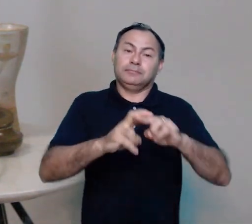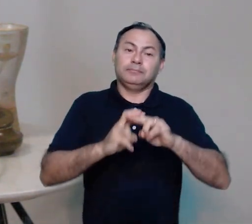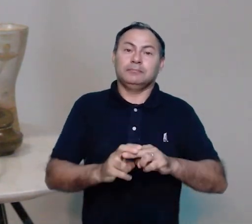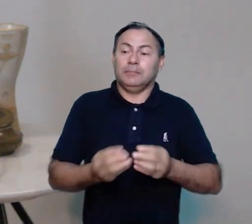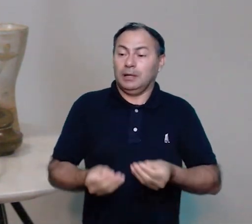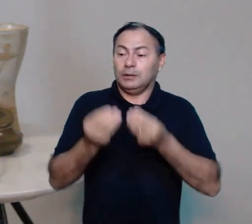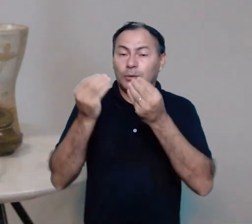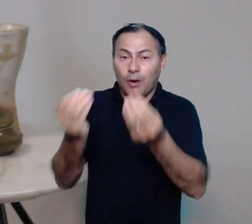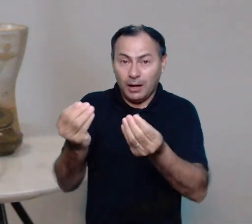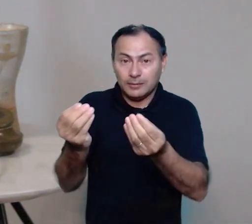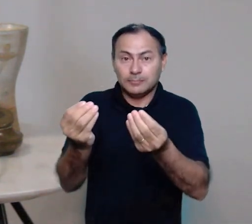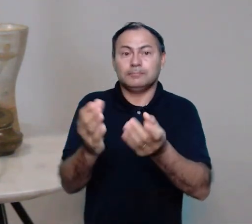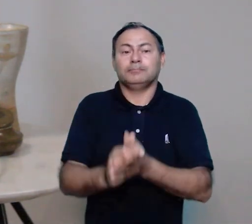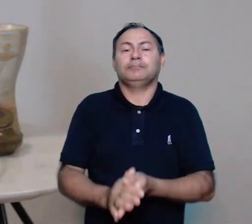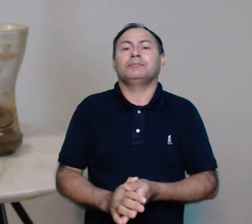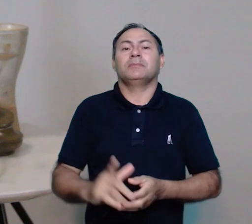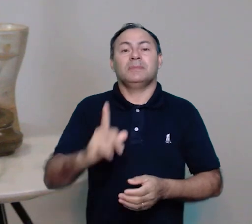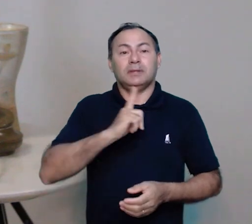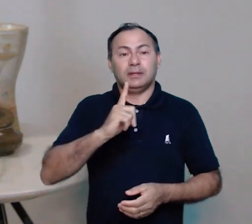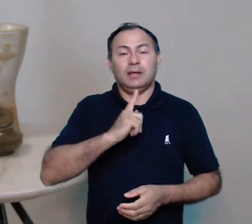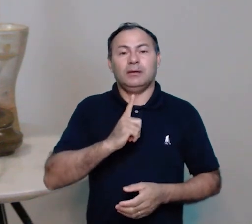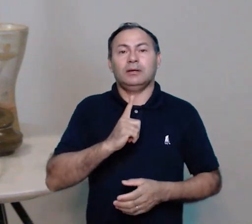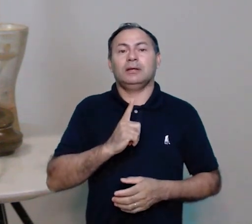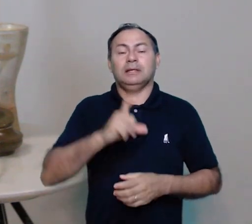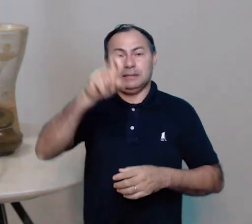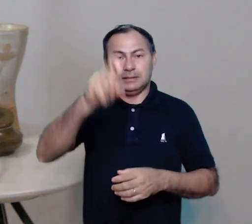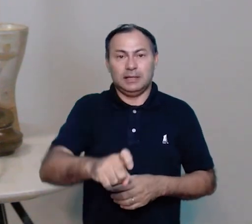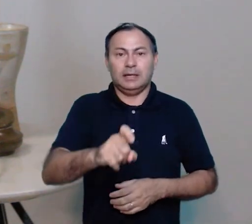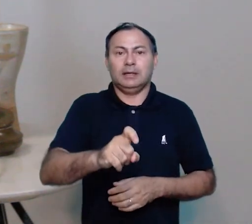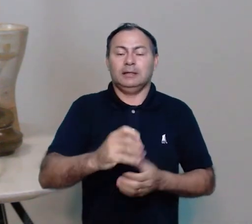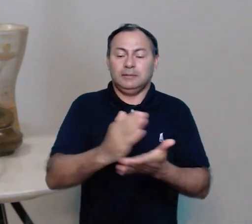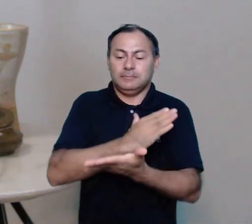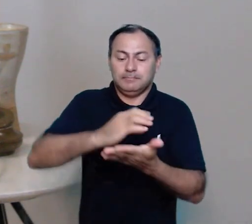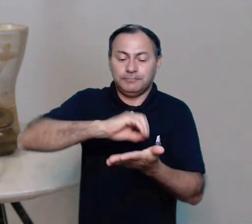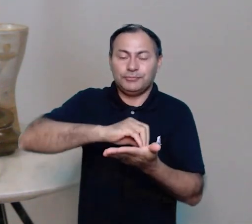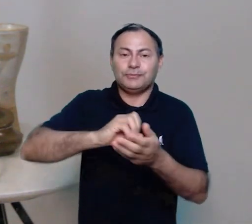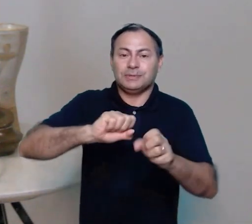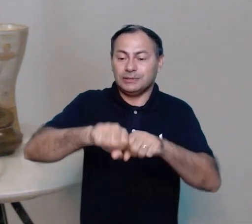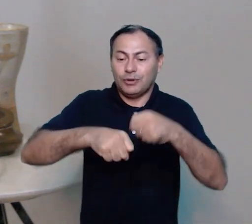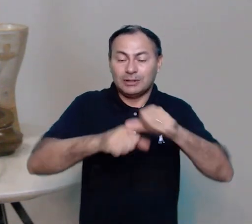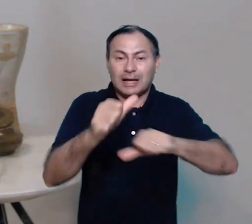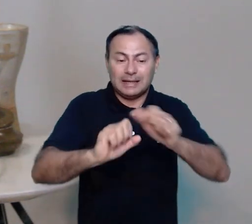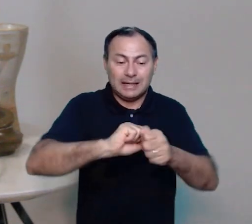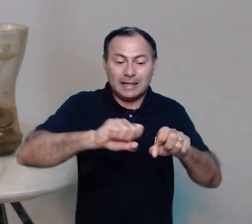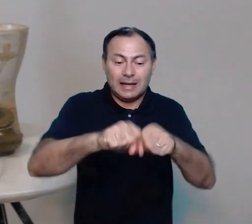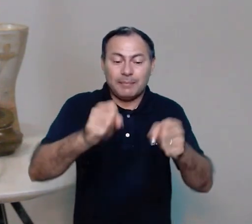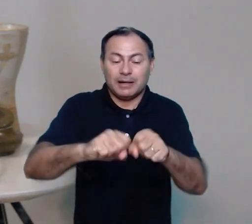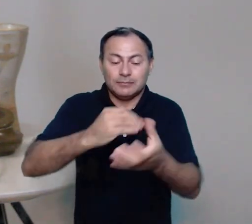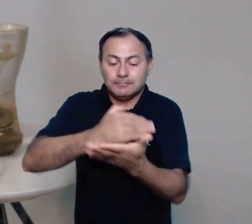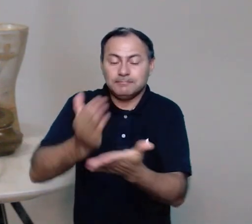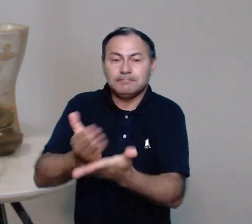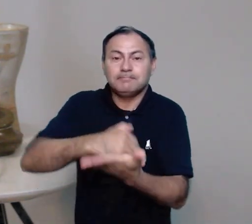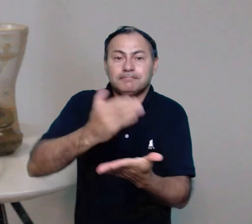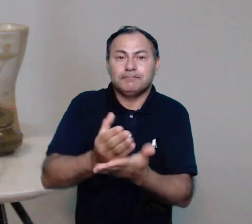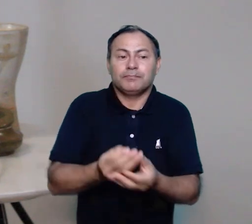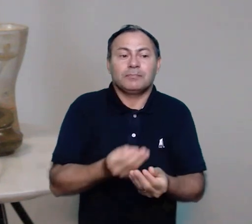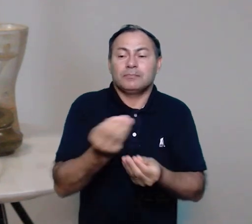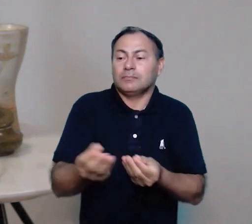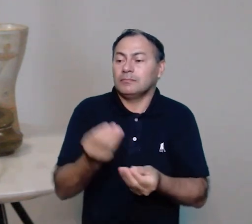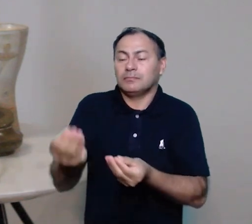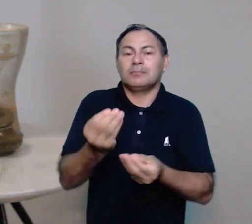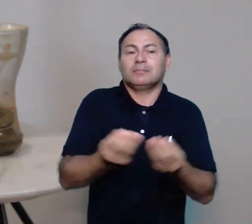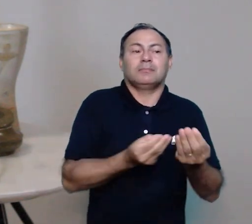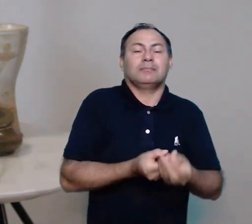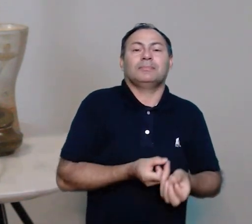vida, pois, para doar-se, ele teve que ser despedaçado,